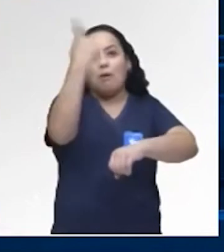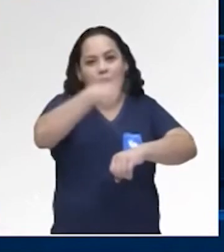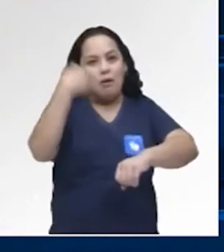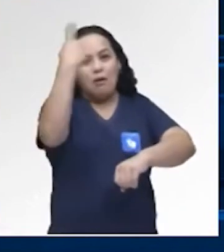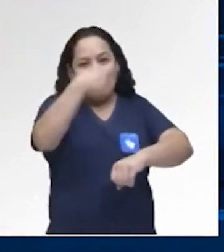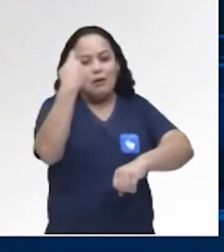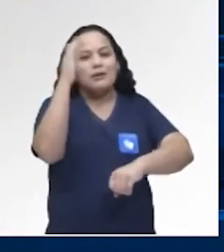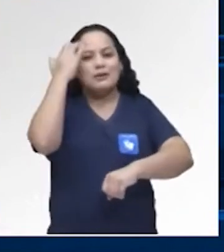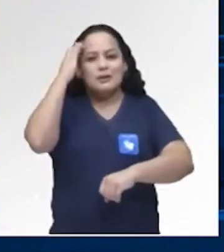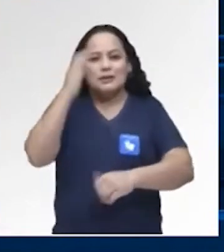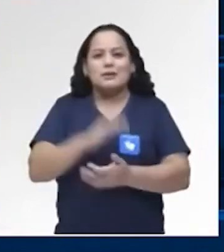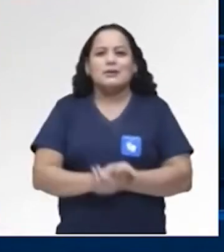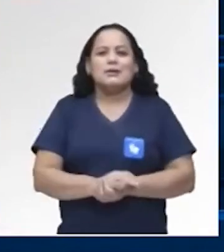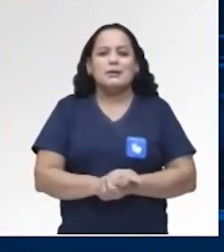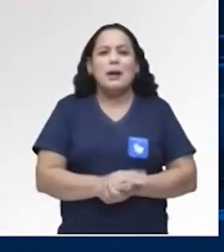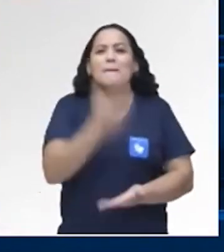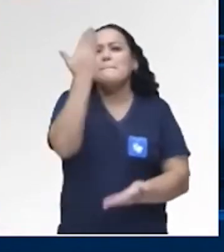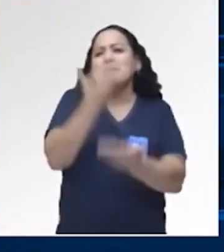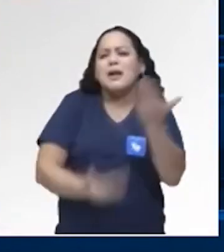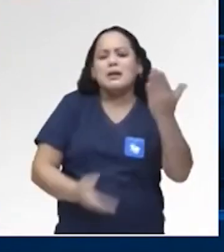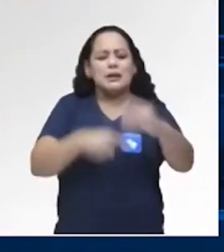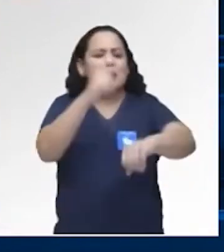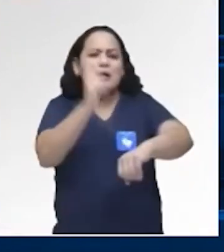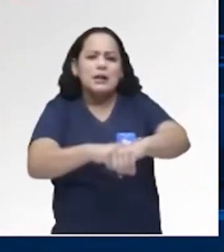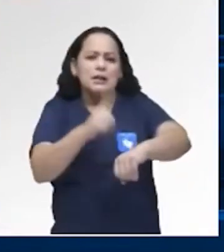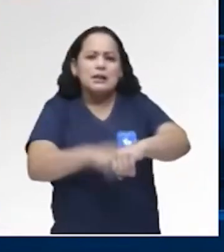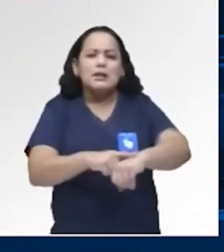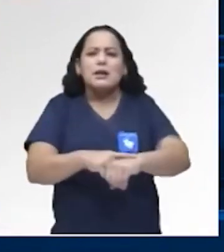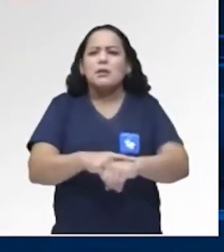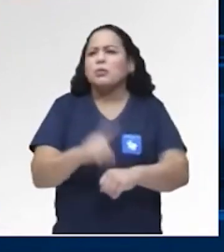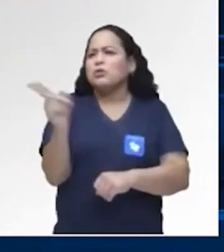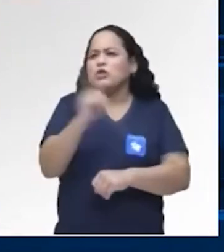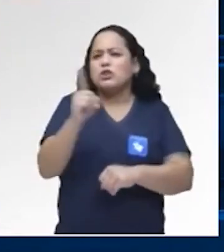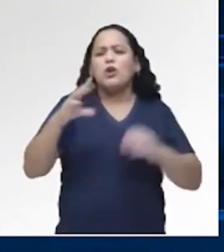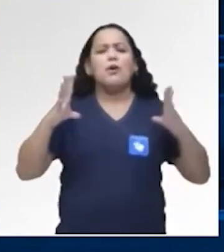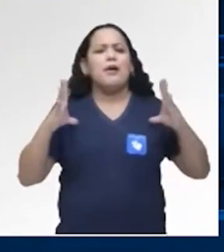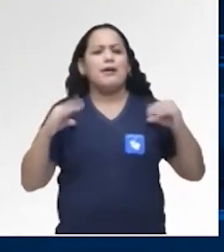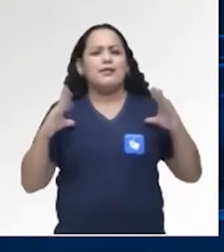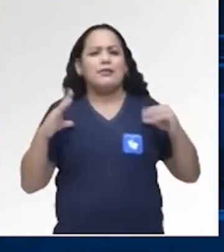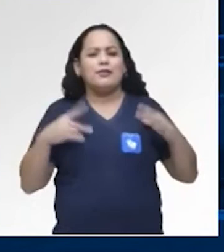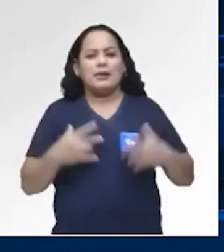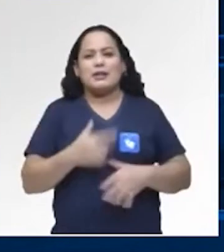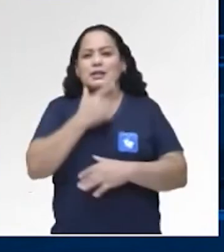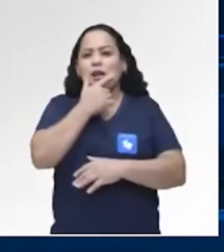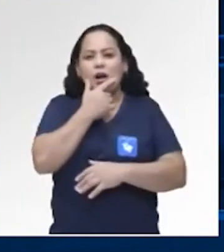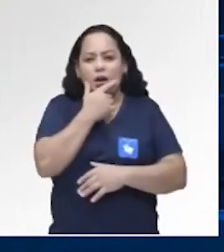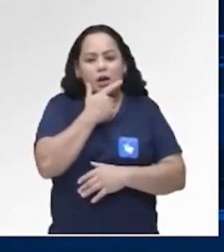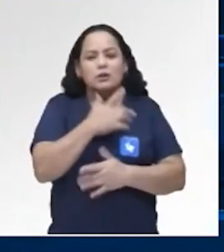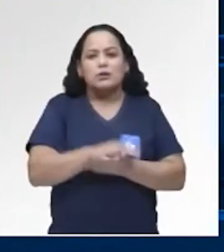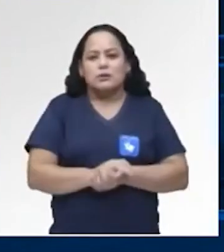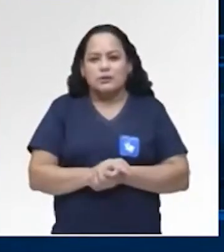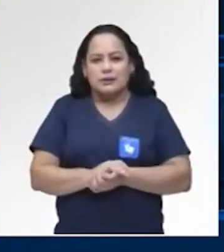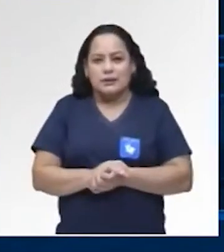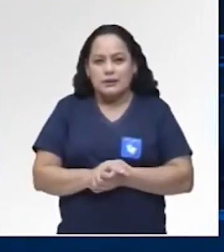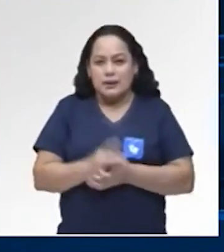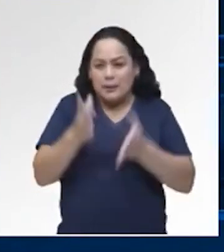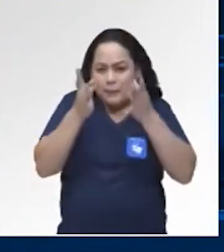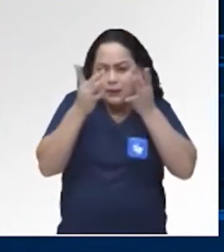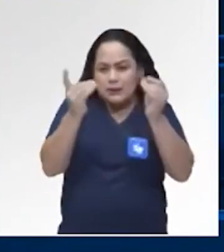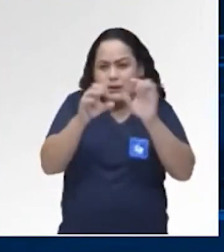vamos desperdiçar, passar, né, nossas férias em Londres. Chama atenção para a estrutura,